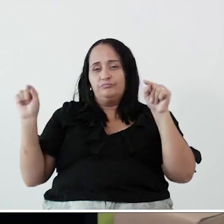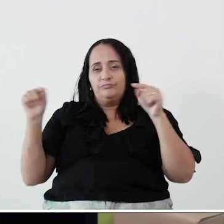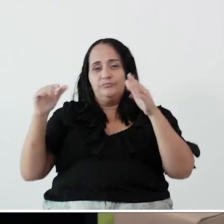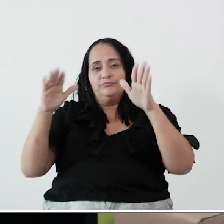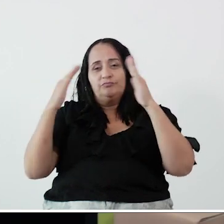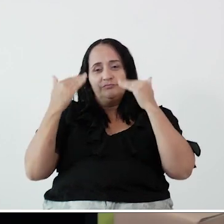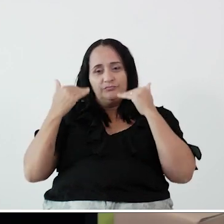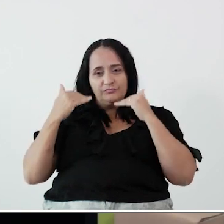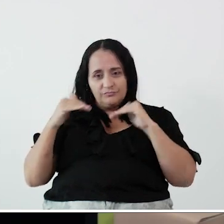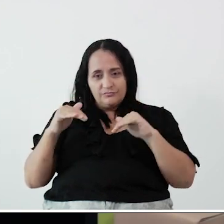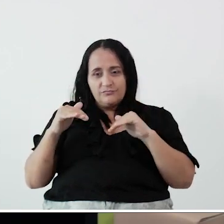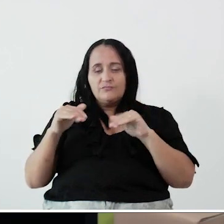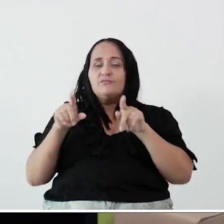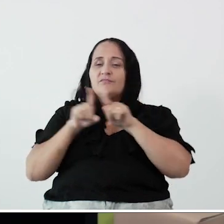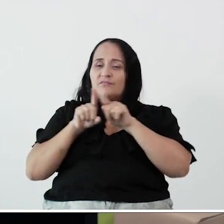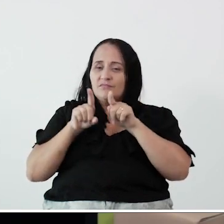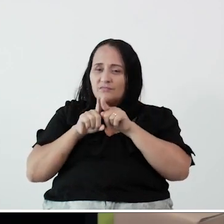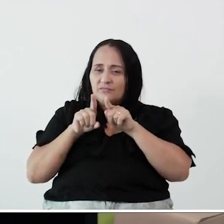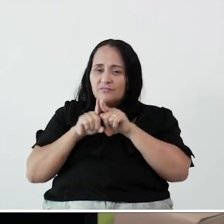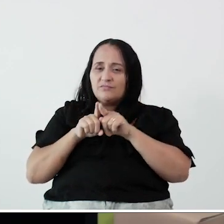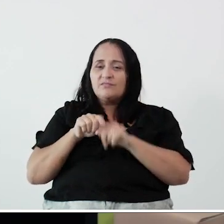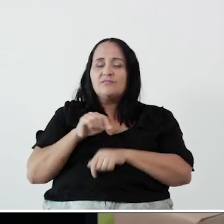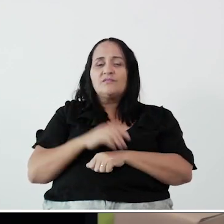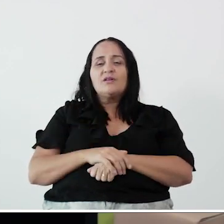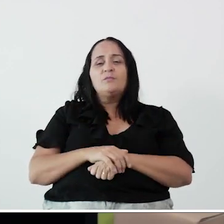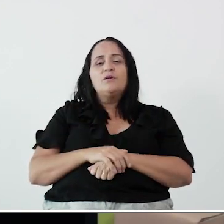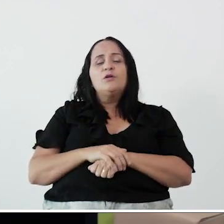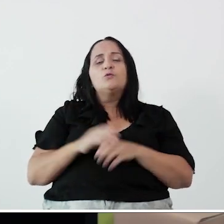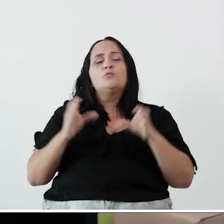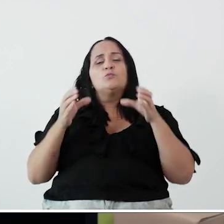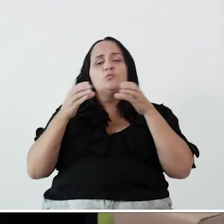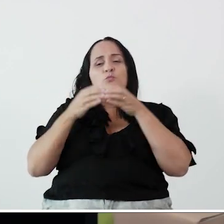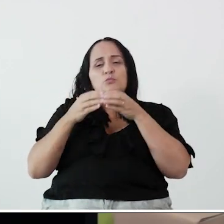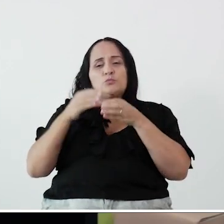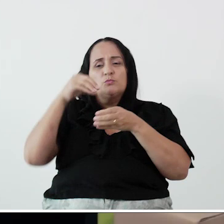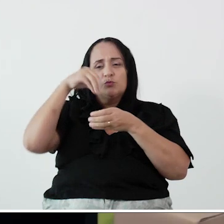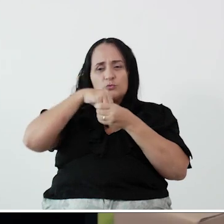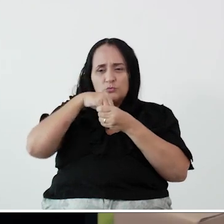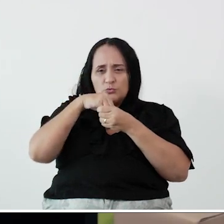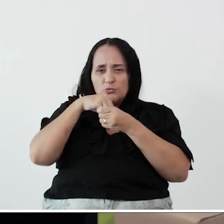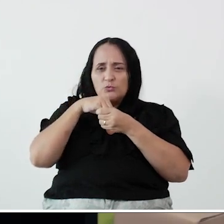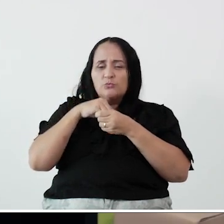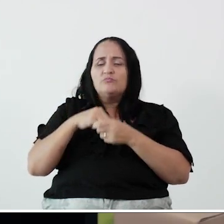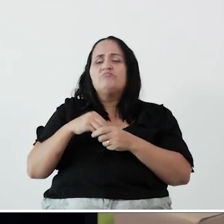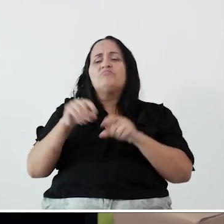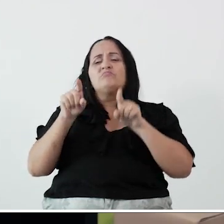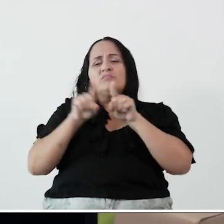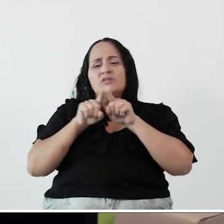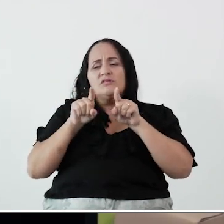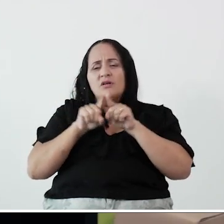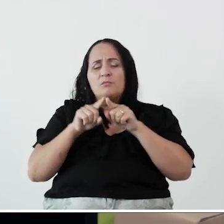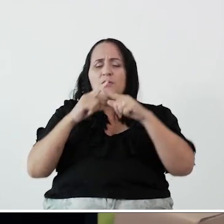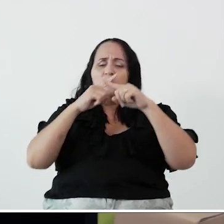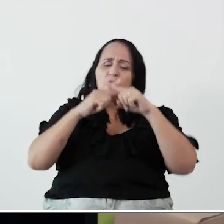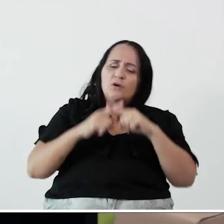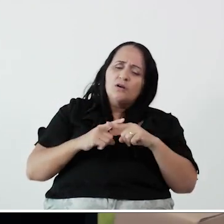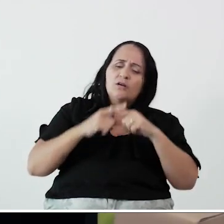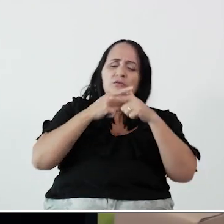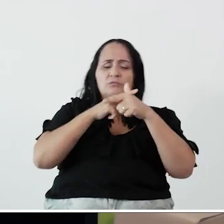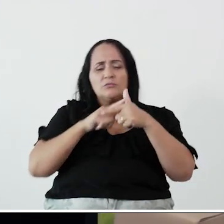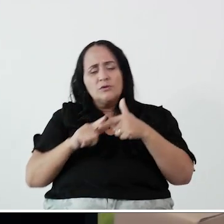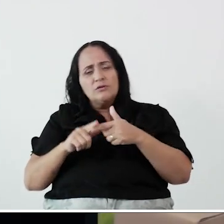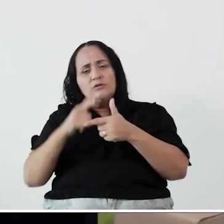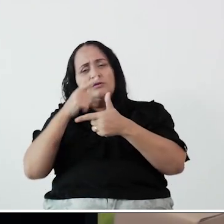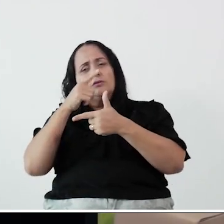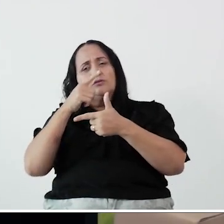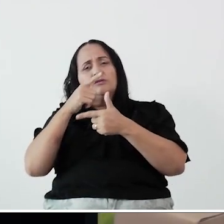e números negativos. Vimos os subconjuntos de Z e as operações possíveis de